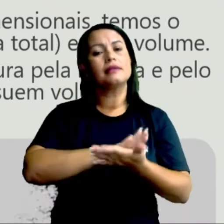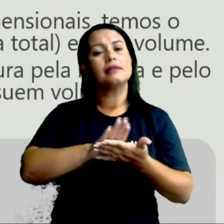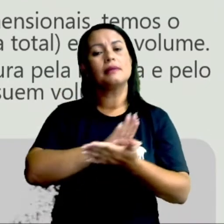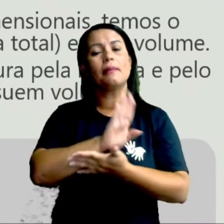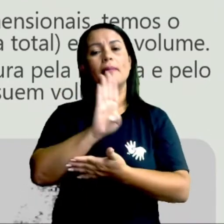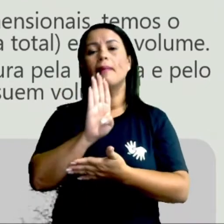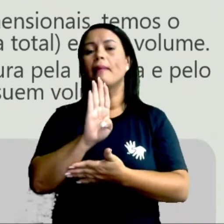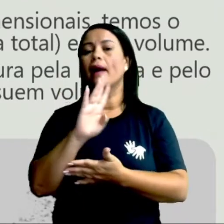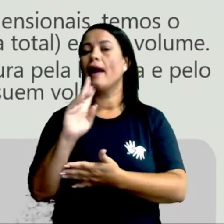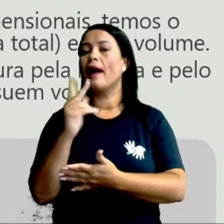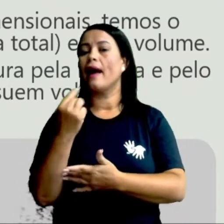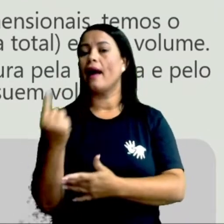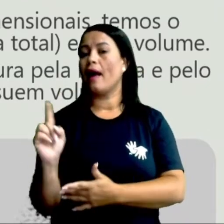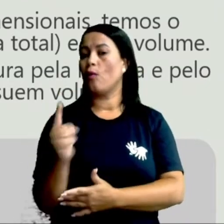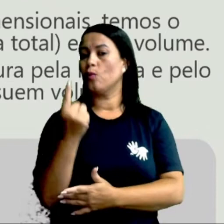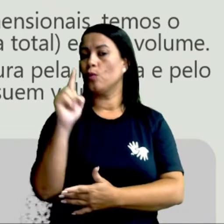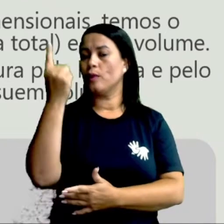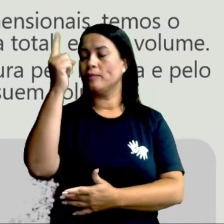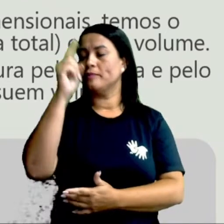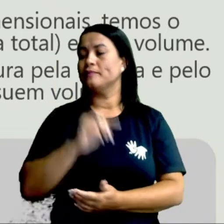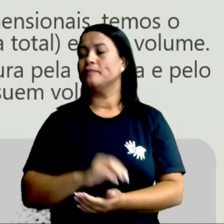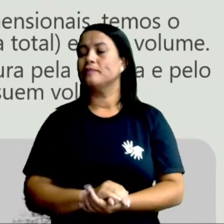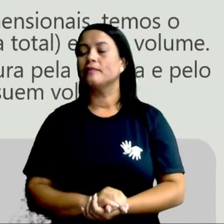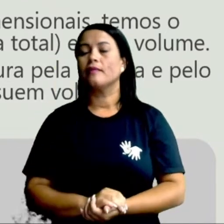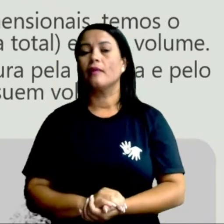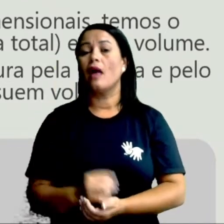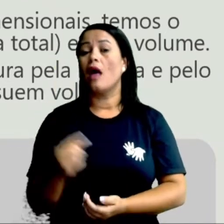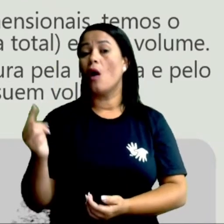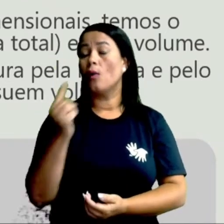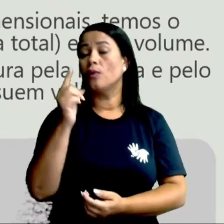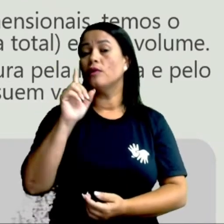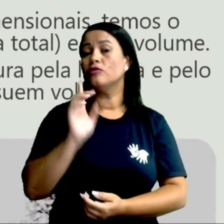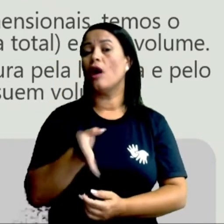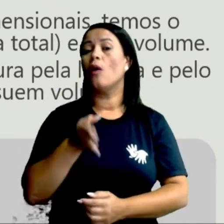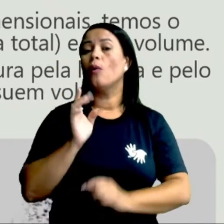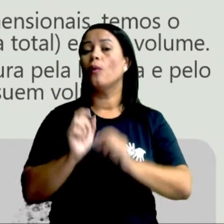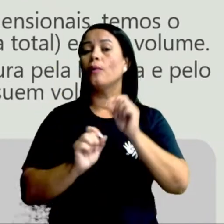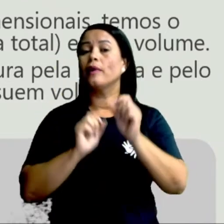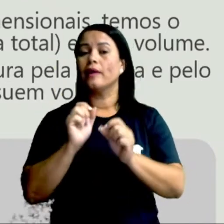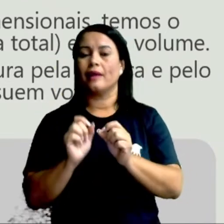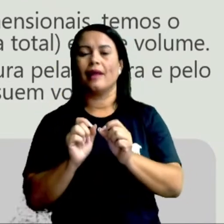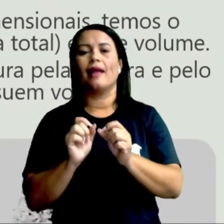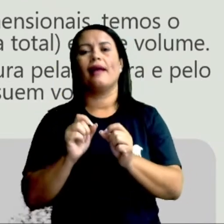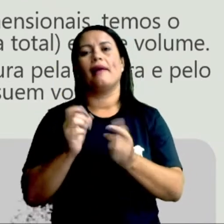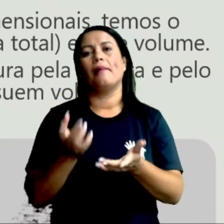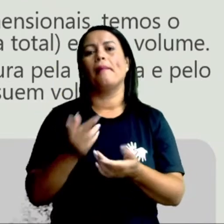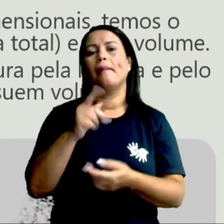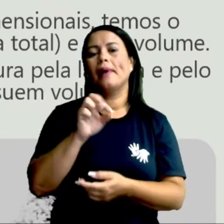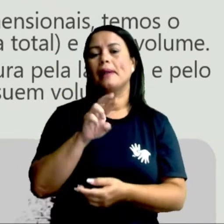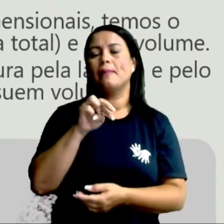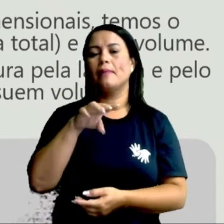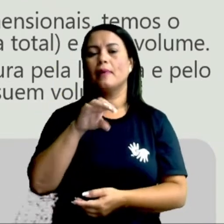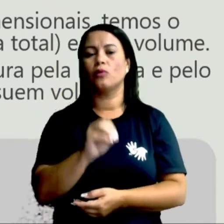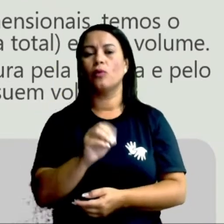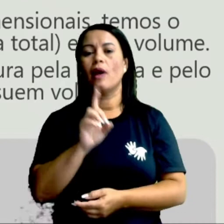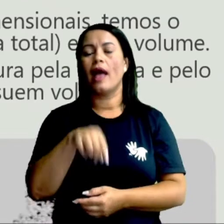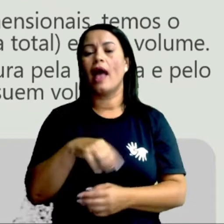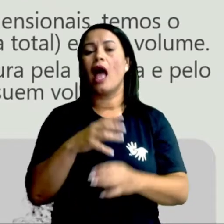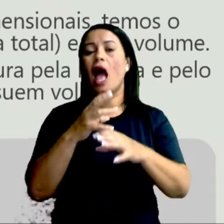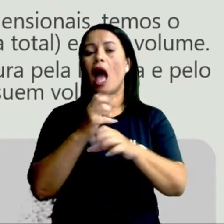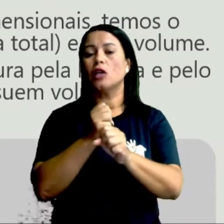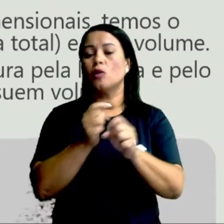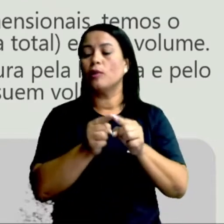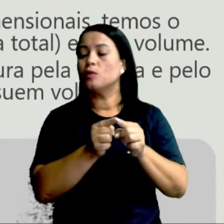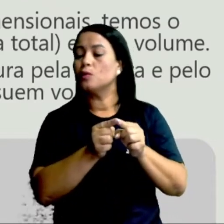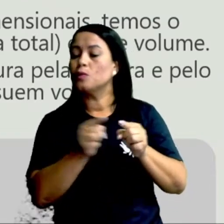a altura nós chamamos de H, certo? Já o perímetro é a soma dos segmentos de reta, que